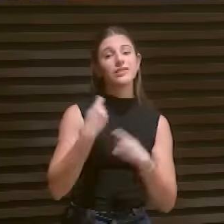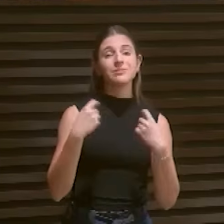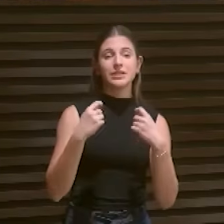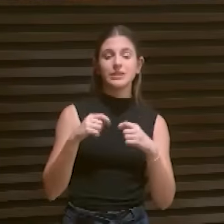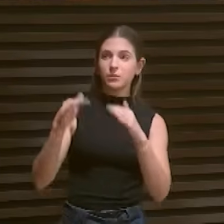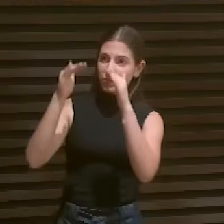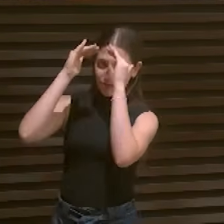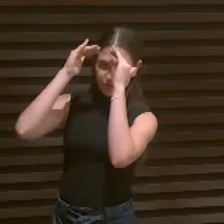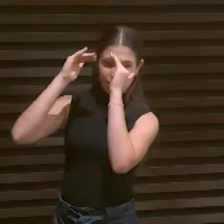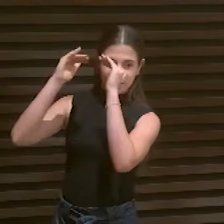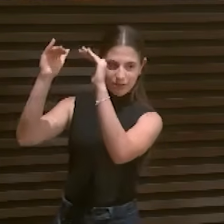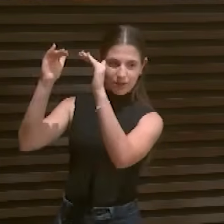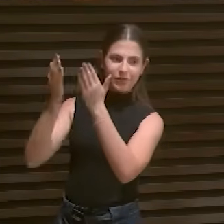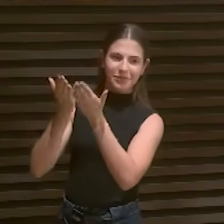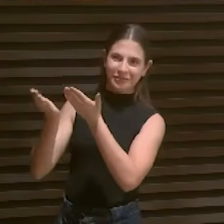servi-lo.